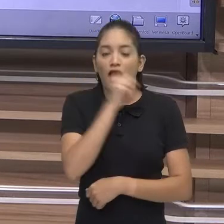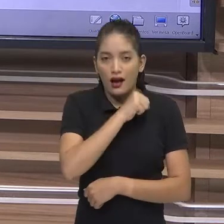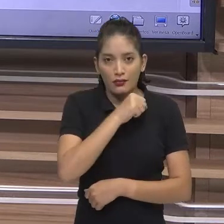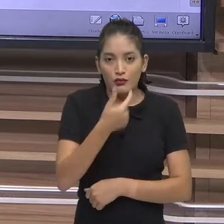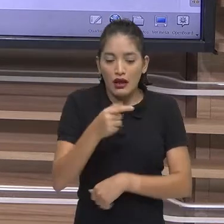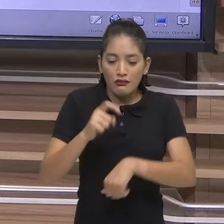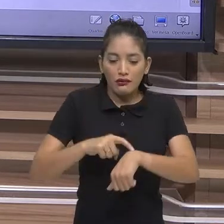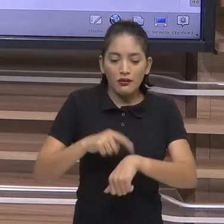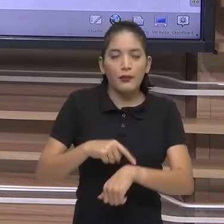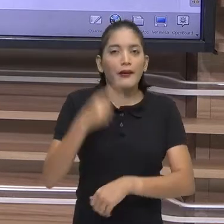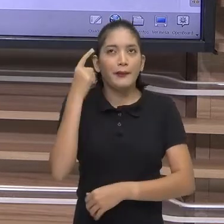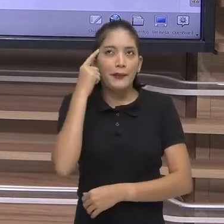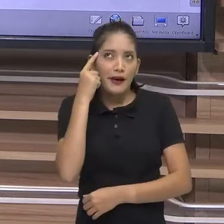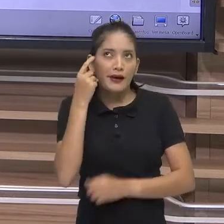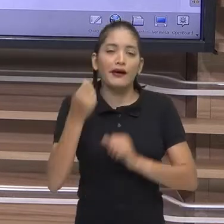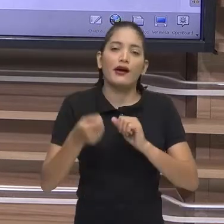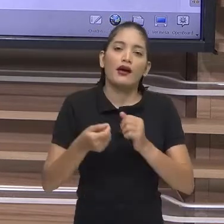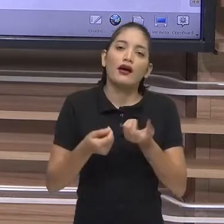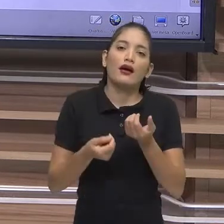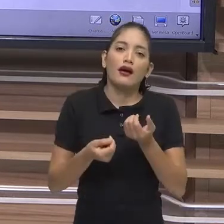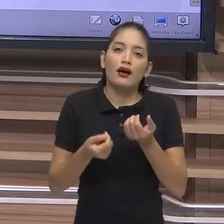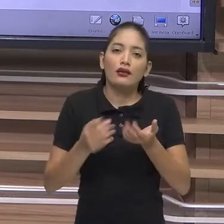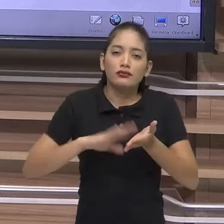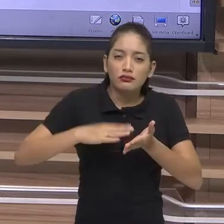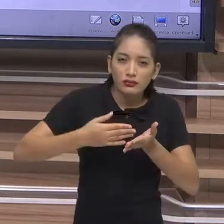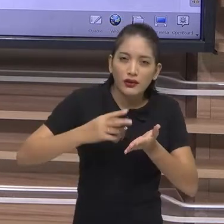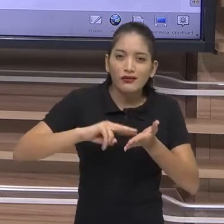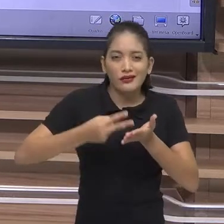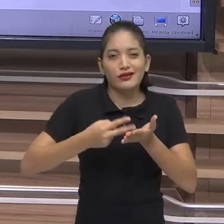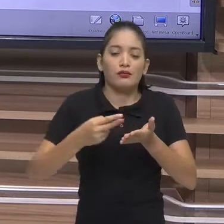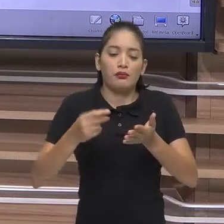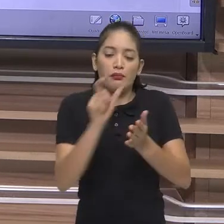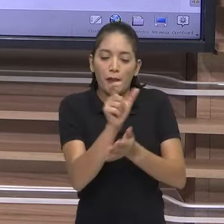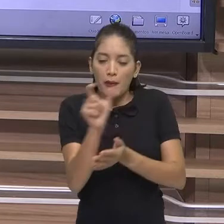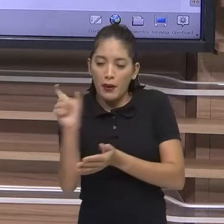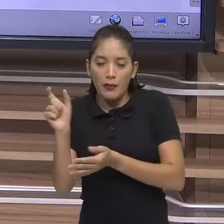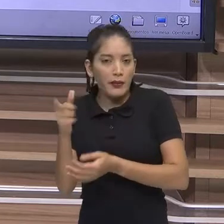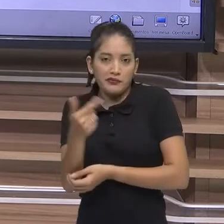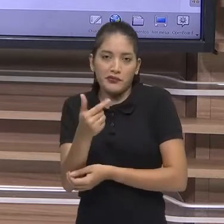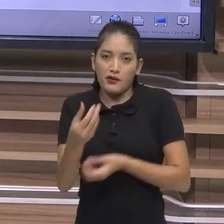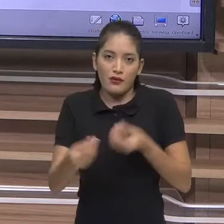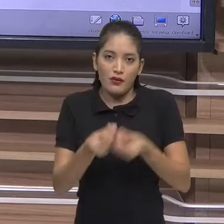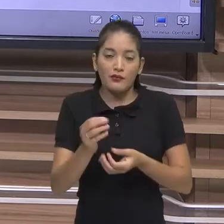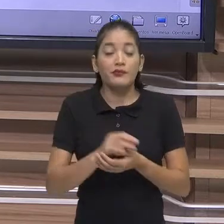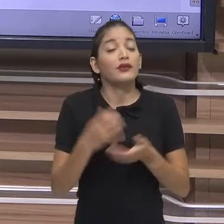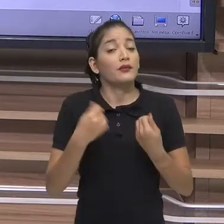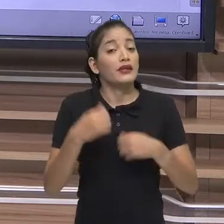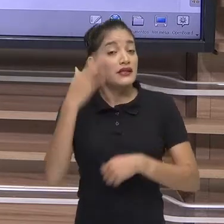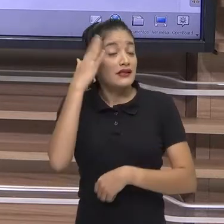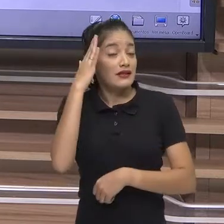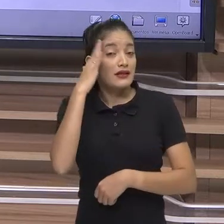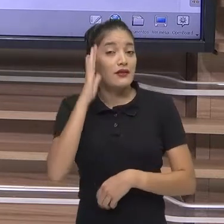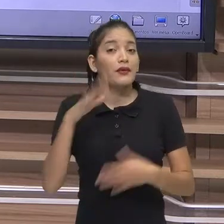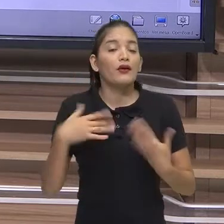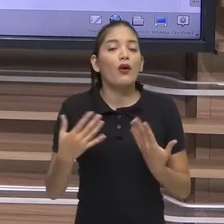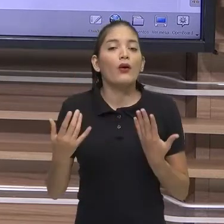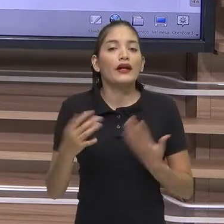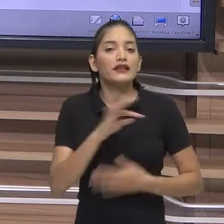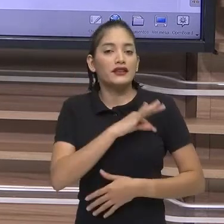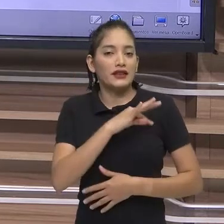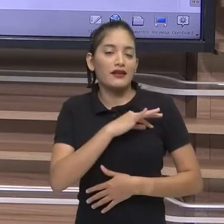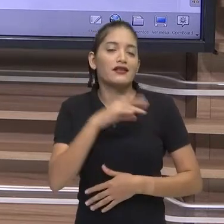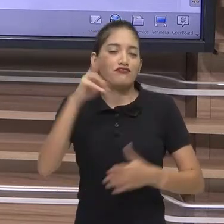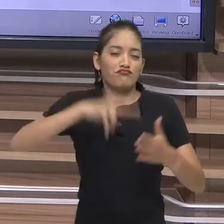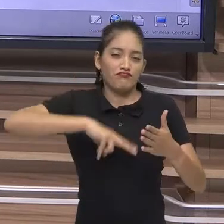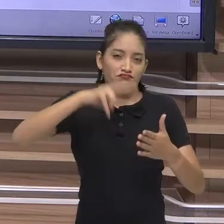para você ficar pensando, traduzindo palavra por palavra. Não, isso não vai acontecer. Então, vocês devem dominar as técnicas de leitura,